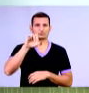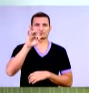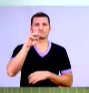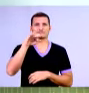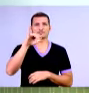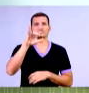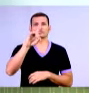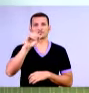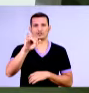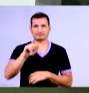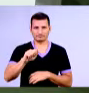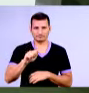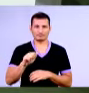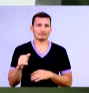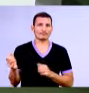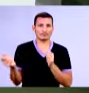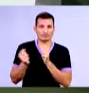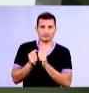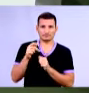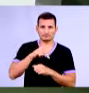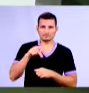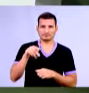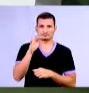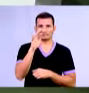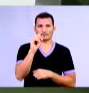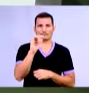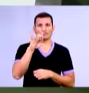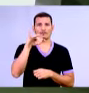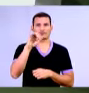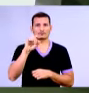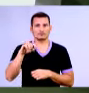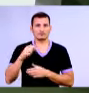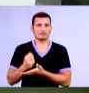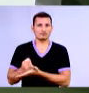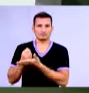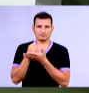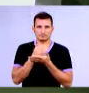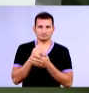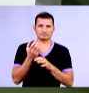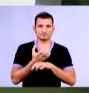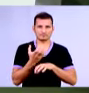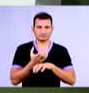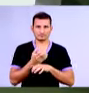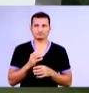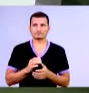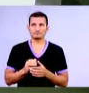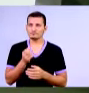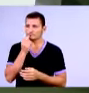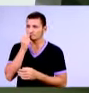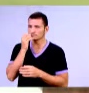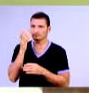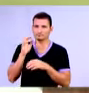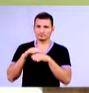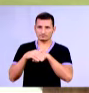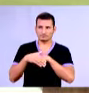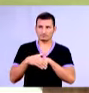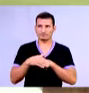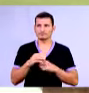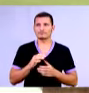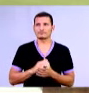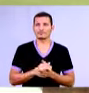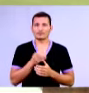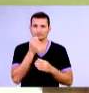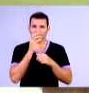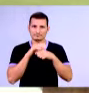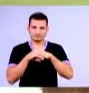o professor Fábio. Passo para o professor, que será o professor assistente da disciplina. Professor, boa noite. Boa noite, professor. Boa